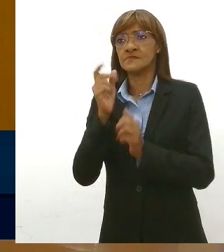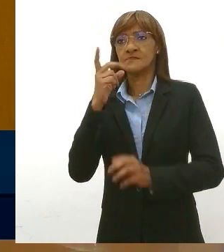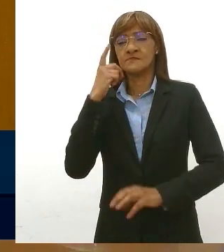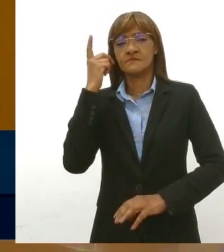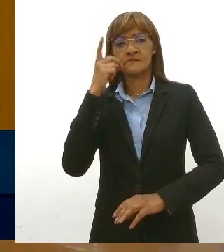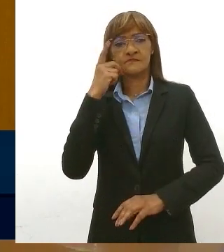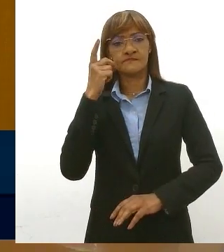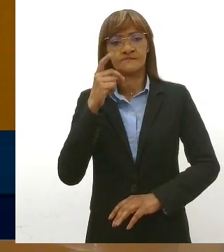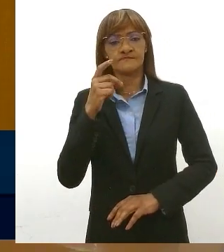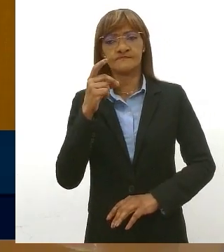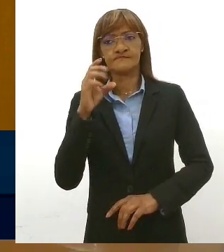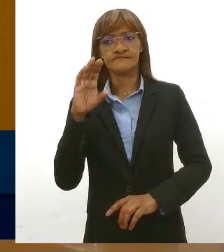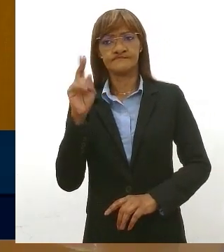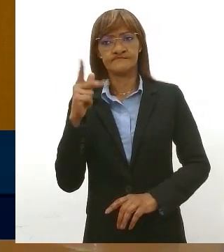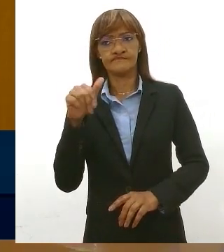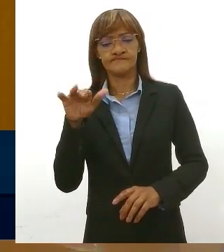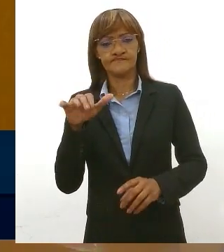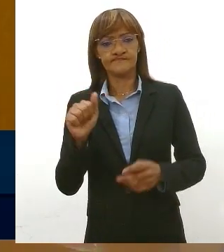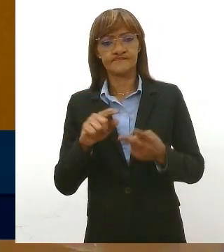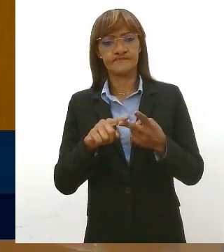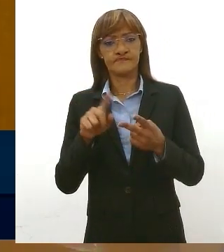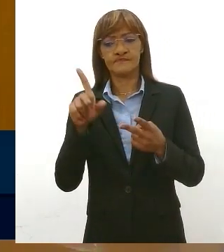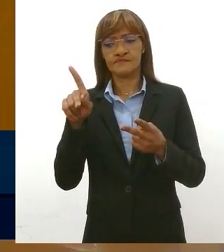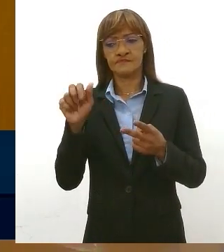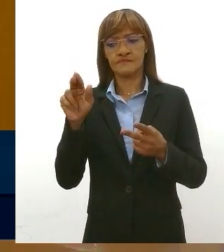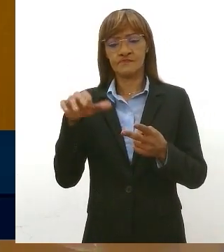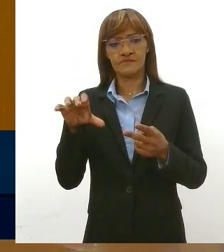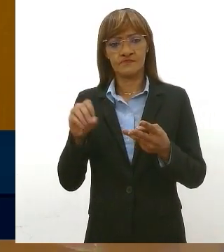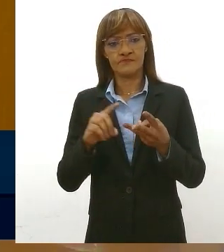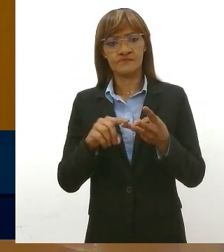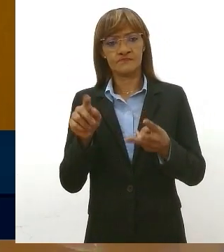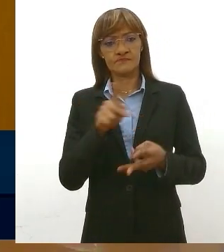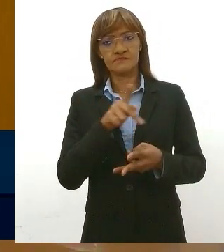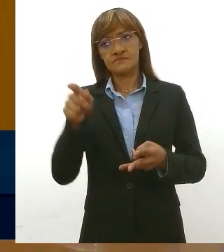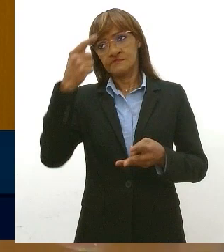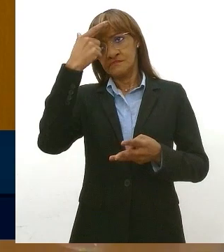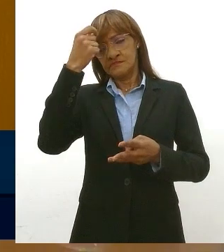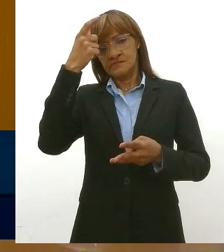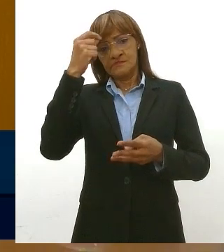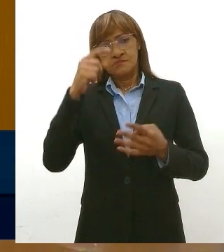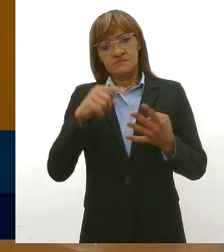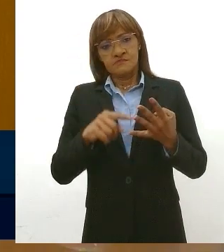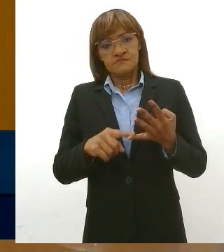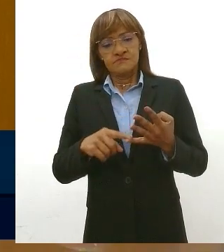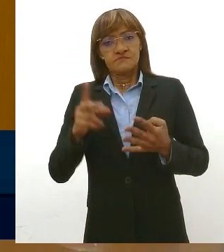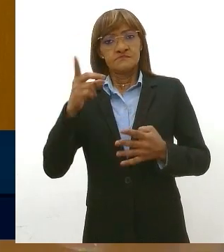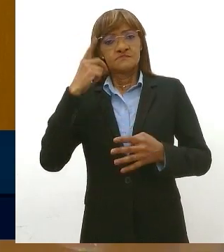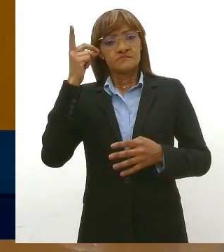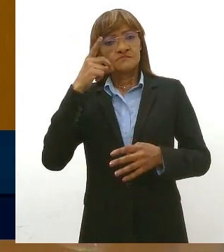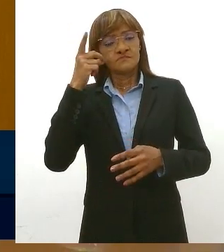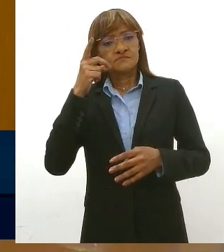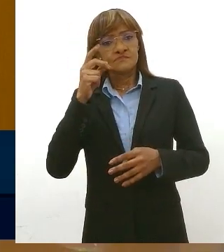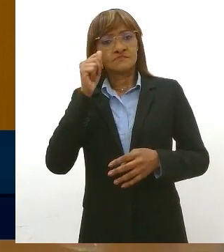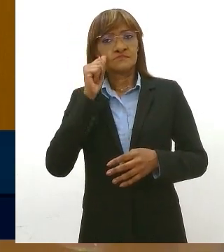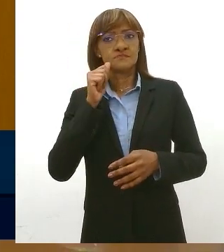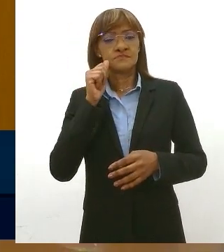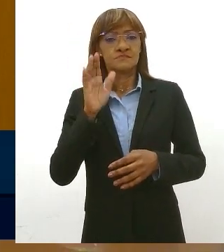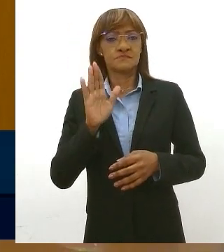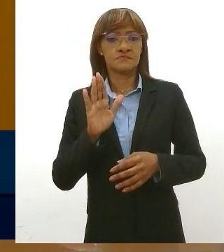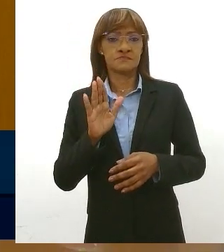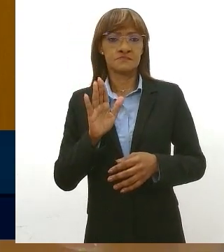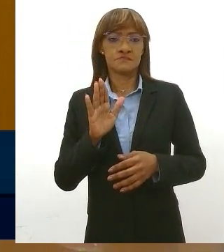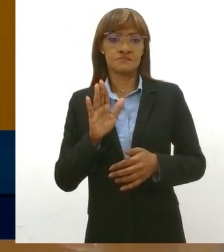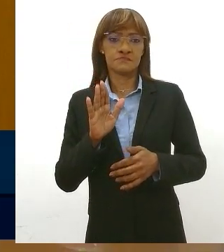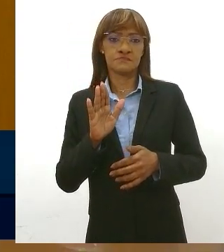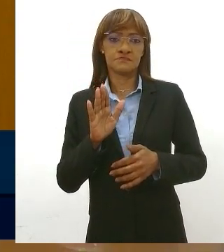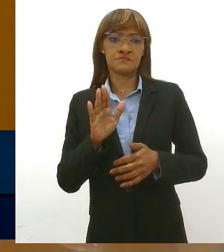Júnior, nosso presidente, deputado Jefferson, também o deputado Adailton, a presidente da Comissão de Ciência e Tecnologia dessa casa, a deputada